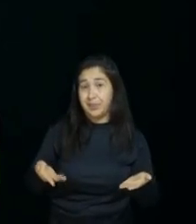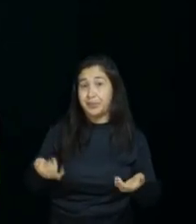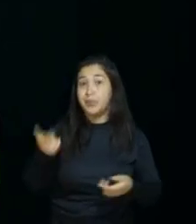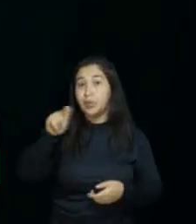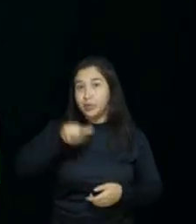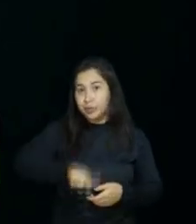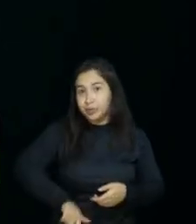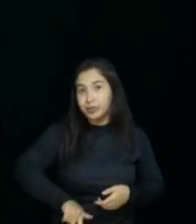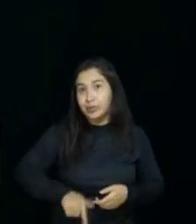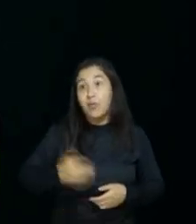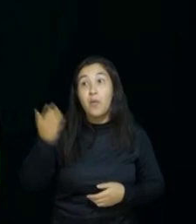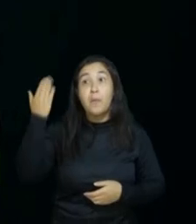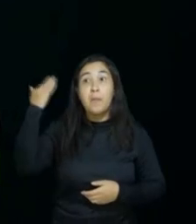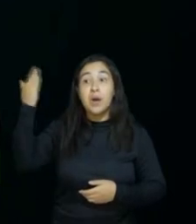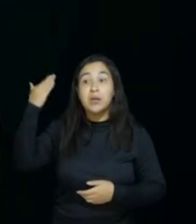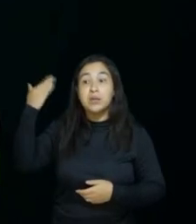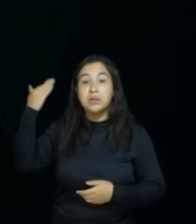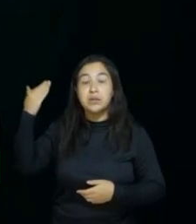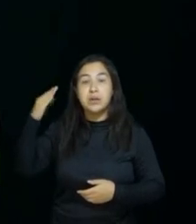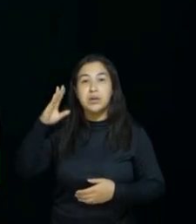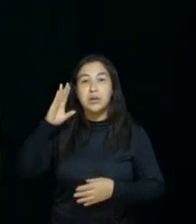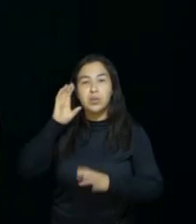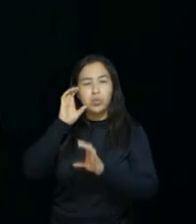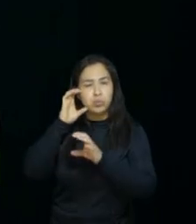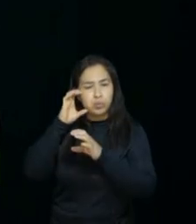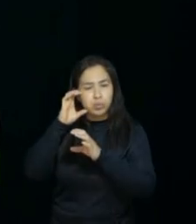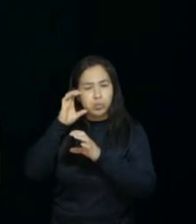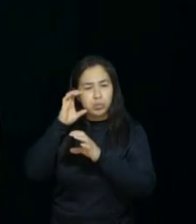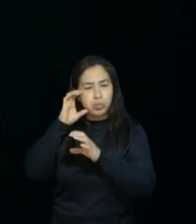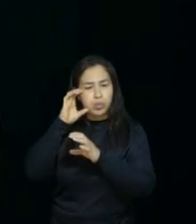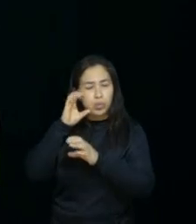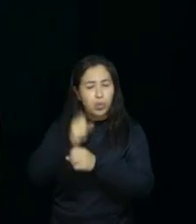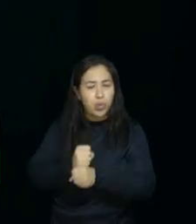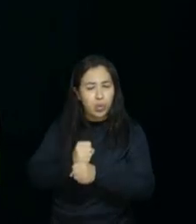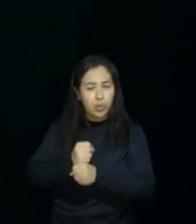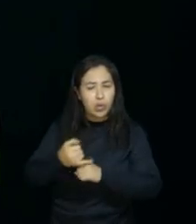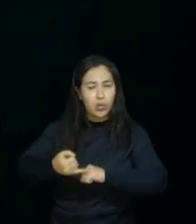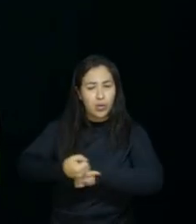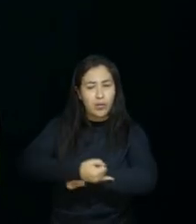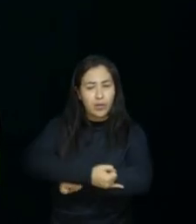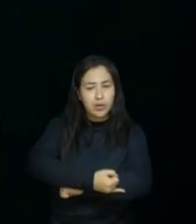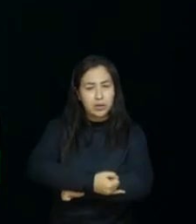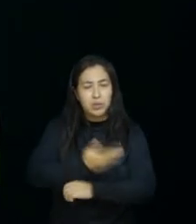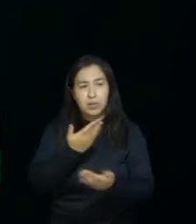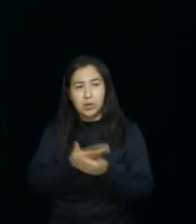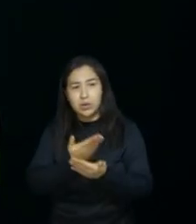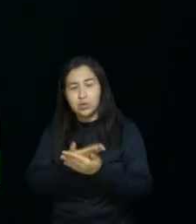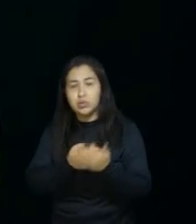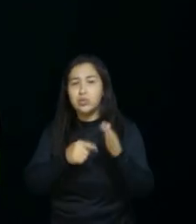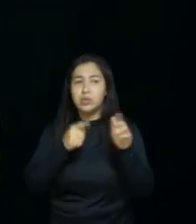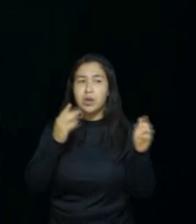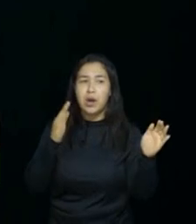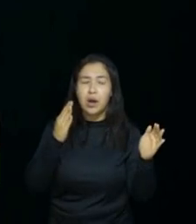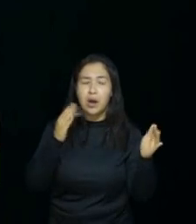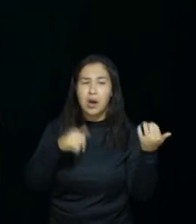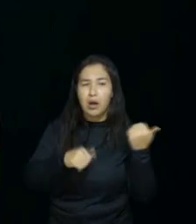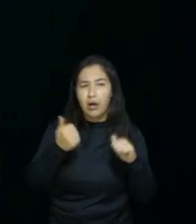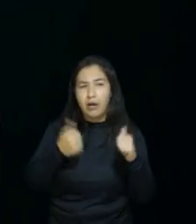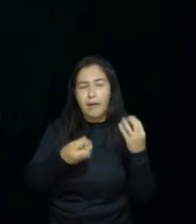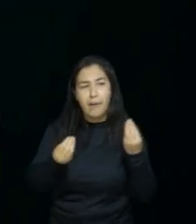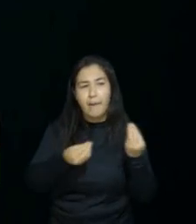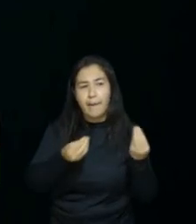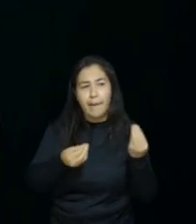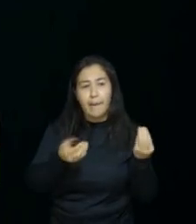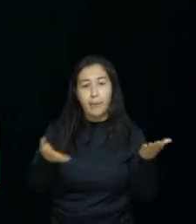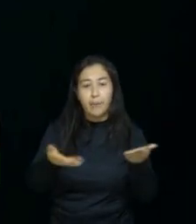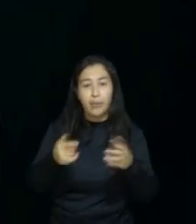que foi feito lá atrás dessas infraestruturas enormes do poder público, hoje, alguns engenheiros